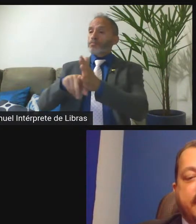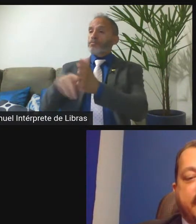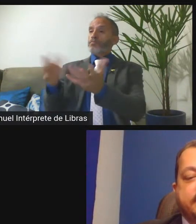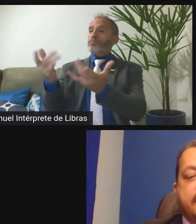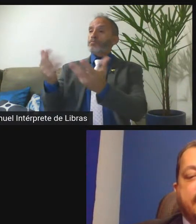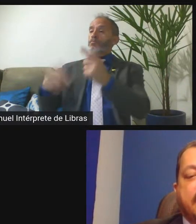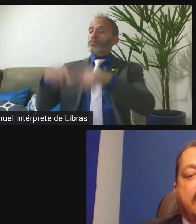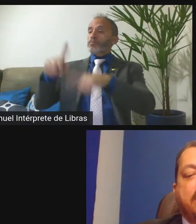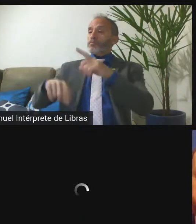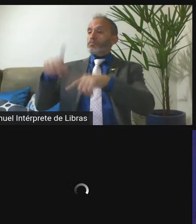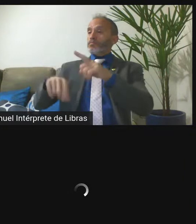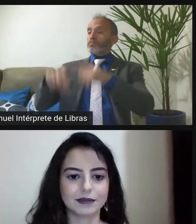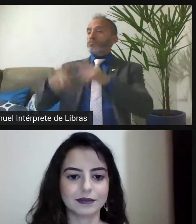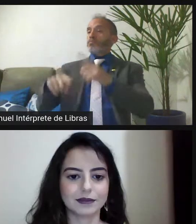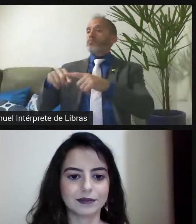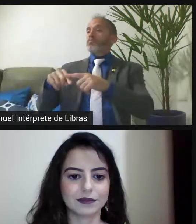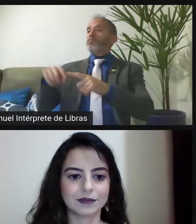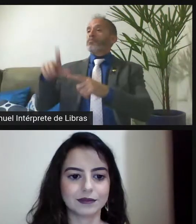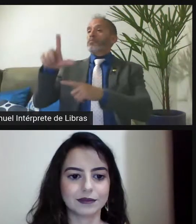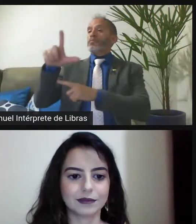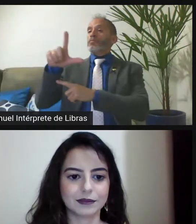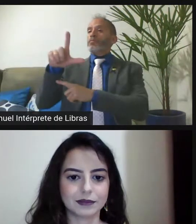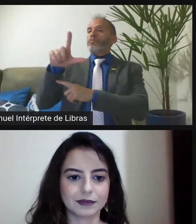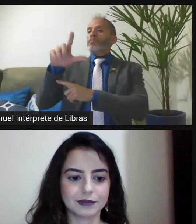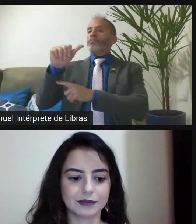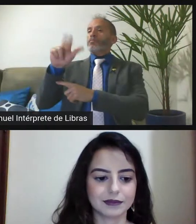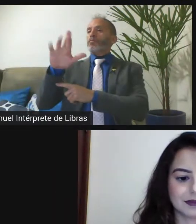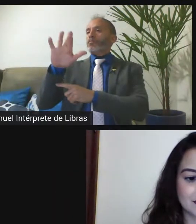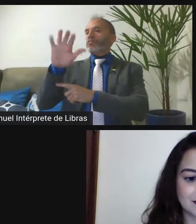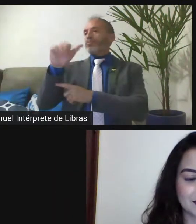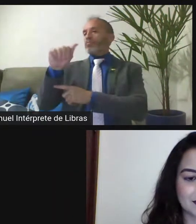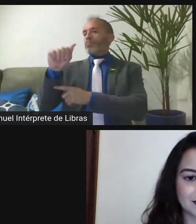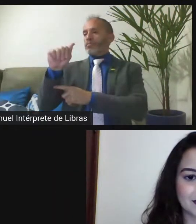de Materiais, Laura Valácio de Carvalho.